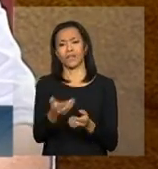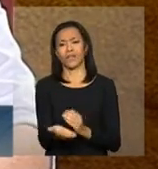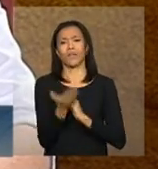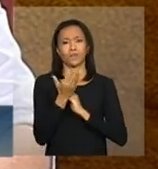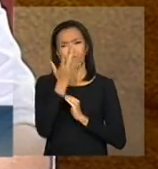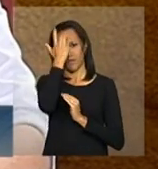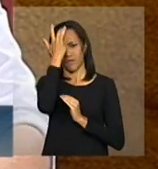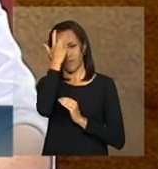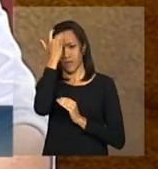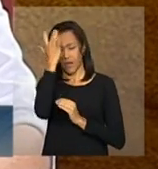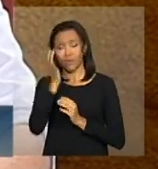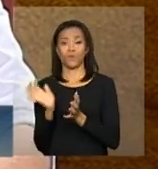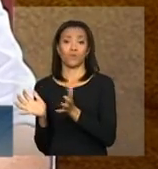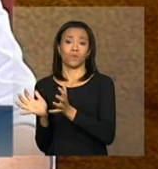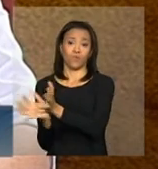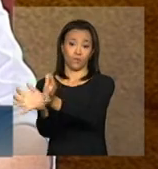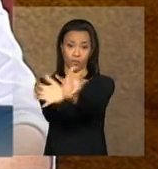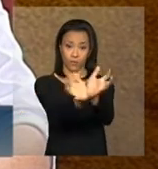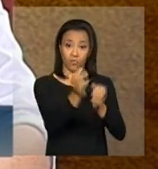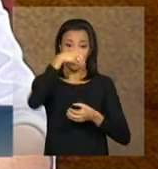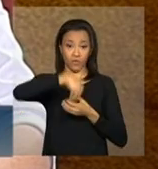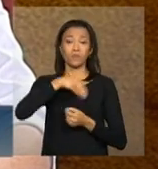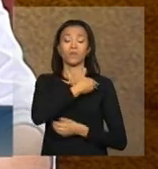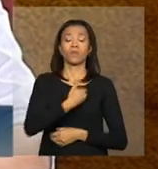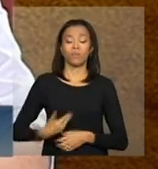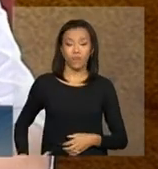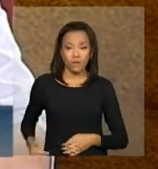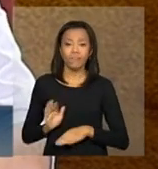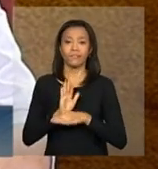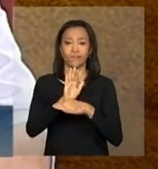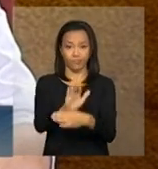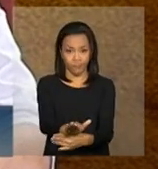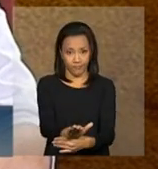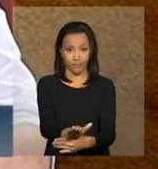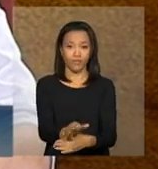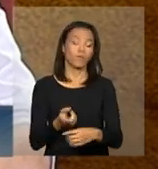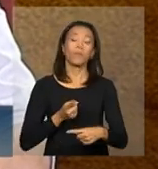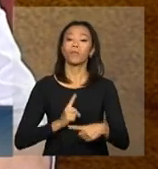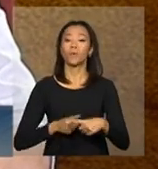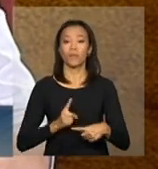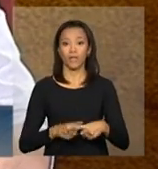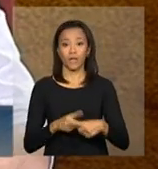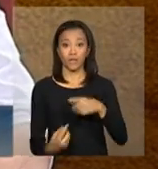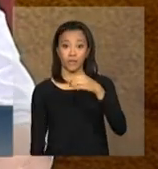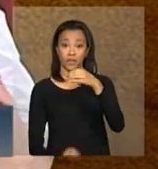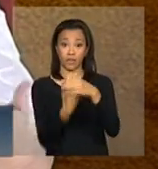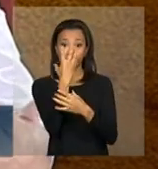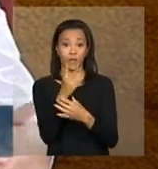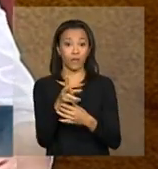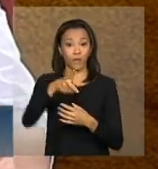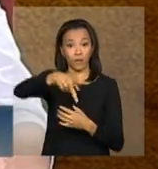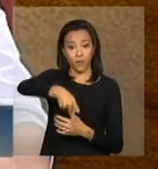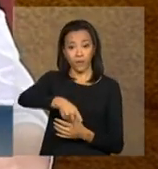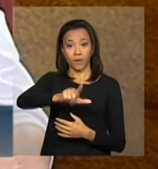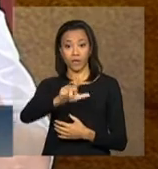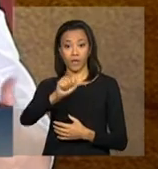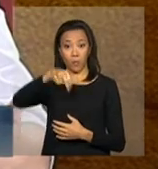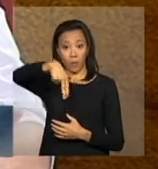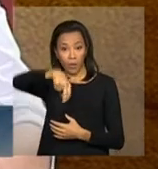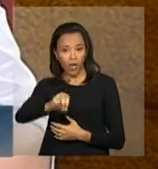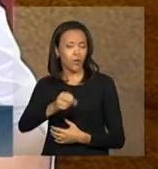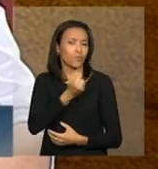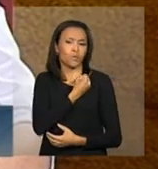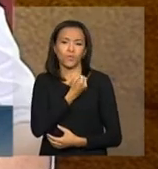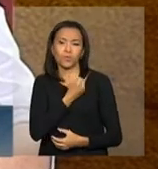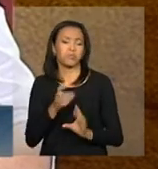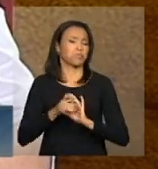a vida dos órgãos, né, e porque se cria o plano orçamentário o número que quiser, no